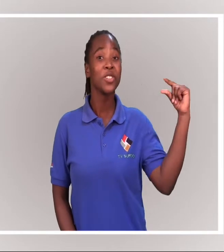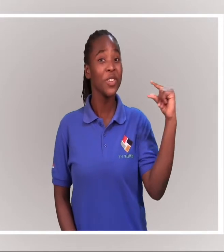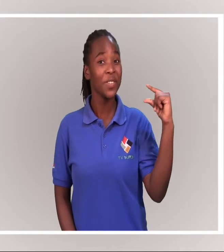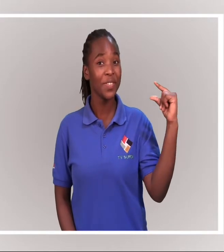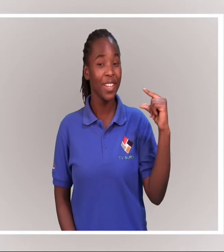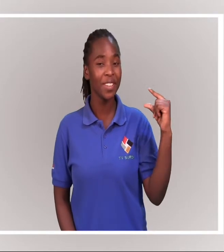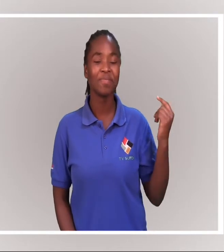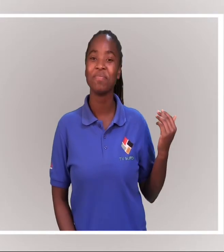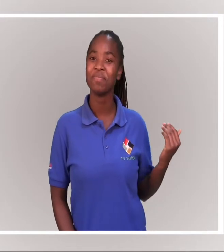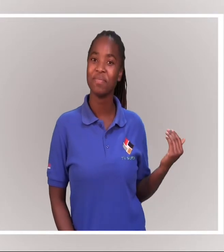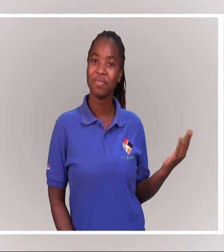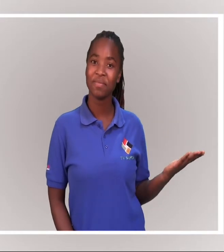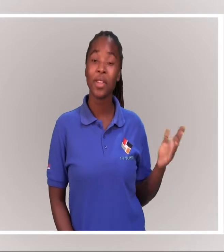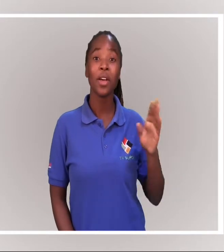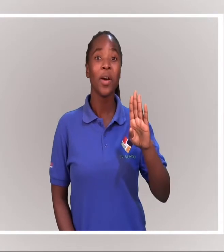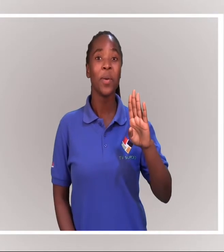Geografia